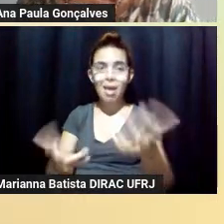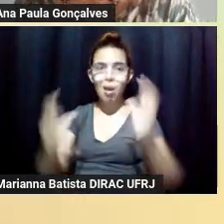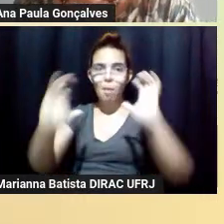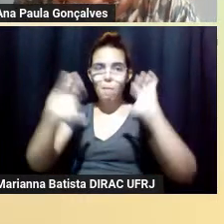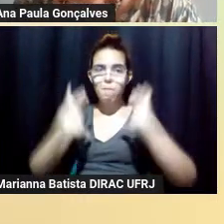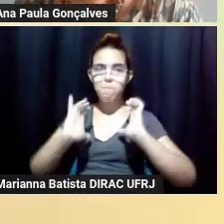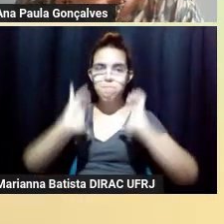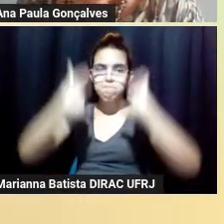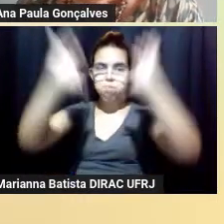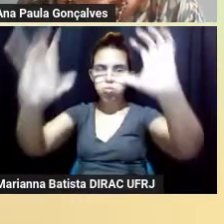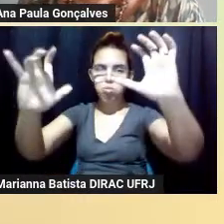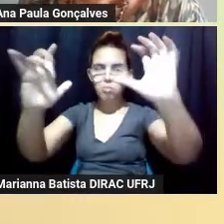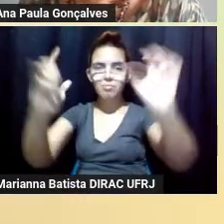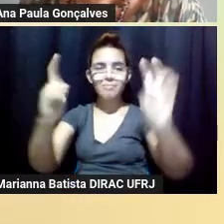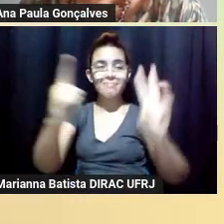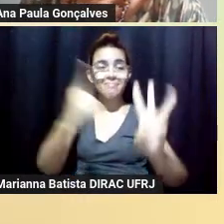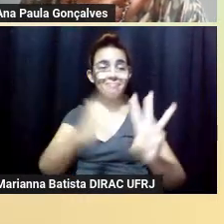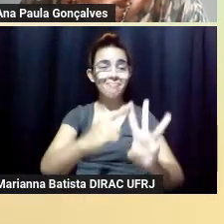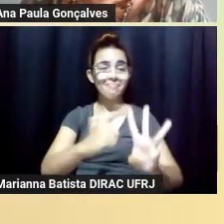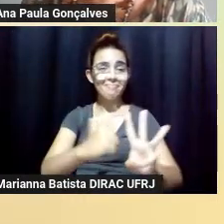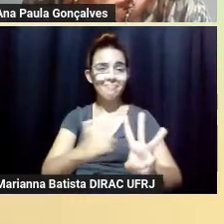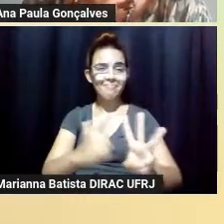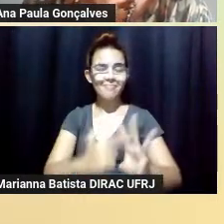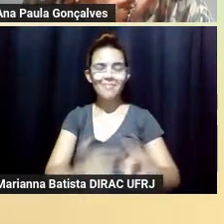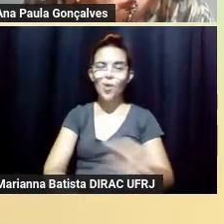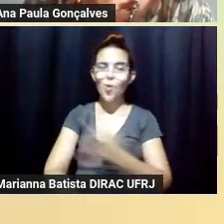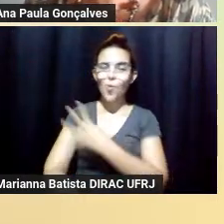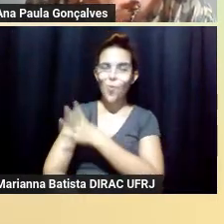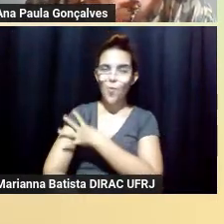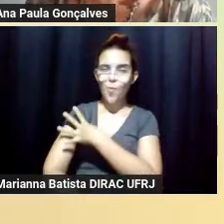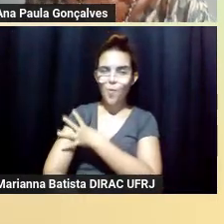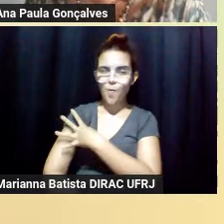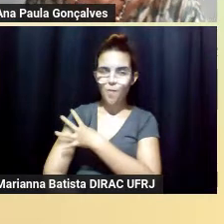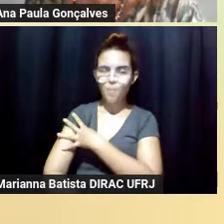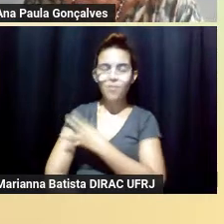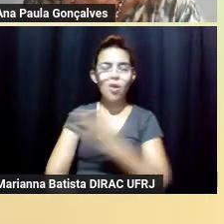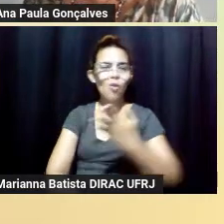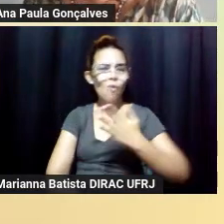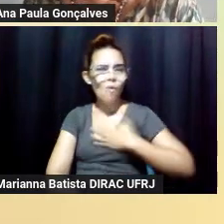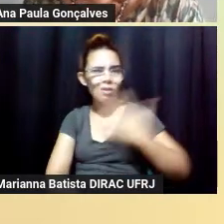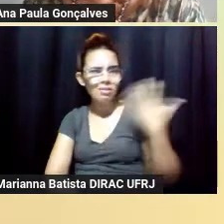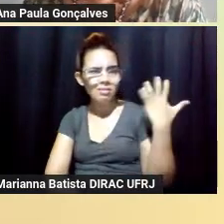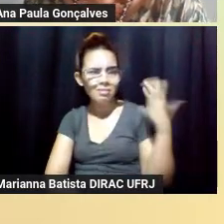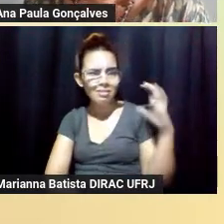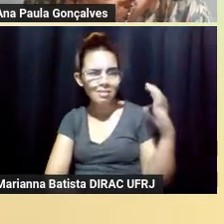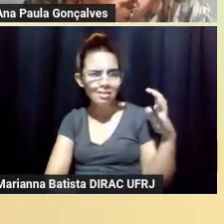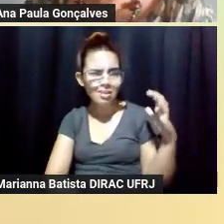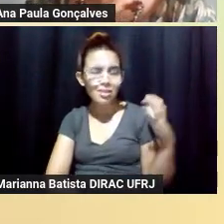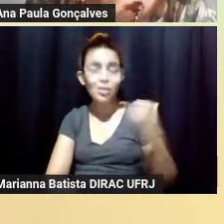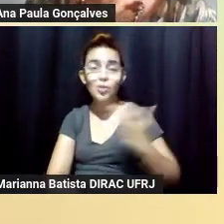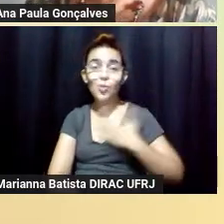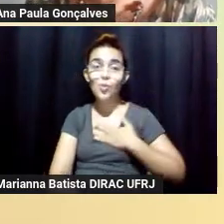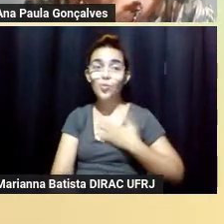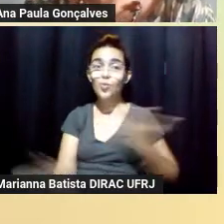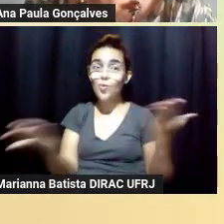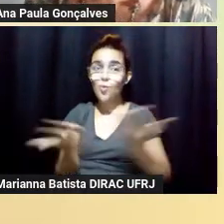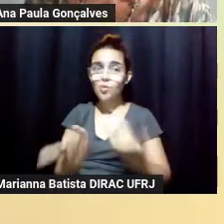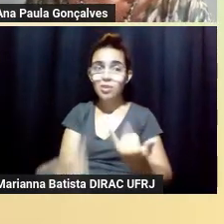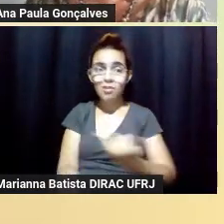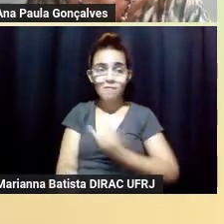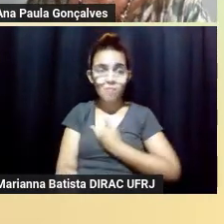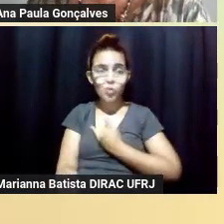Sarinha está no quarto ano, desenha super bem, gosta de ciências. Hoje ela disse que queria ser astrônoma, estava estudando